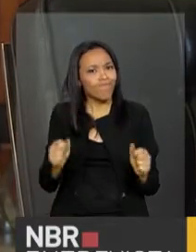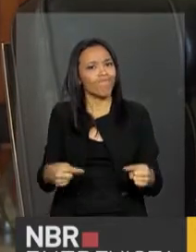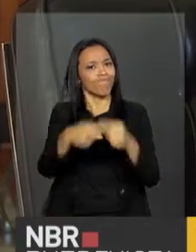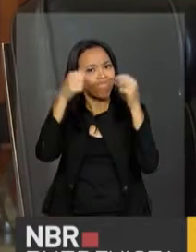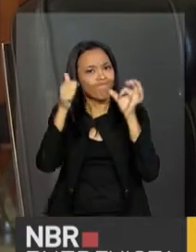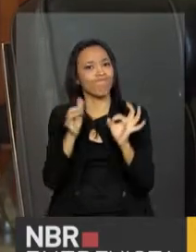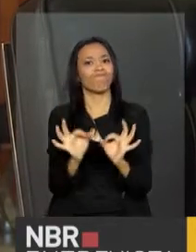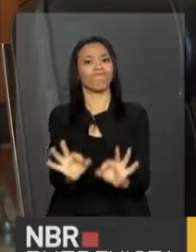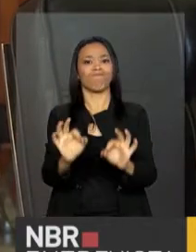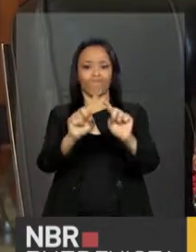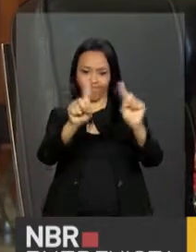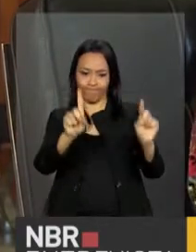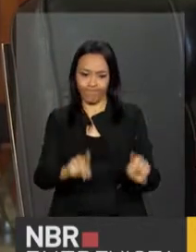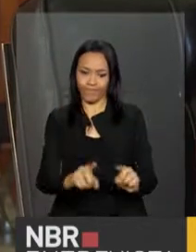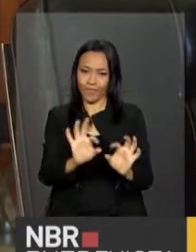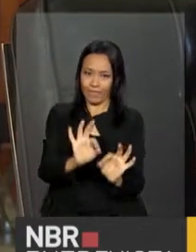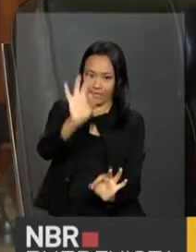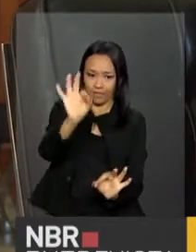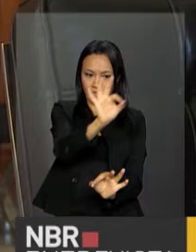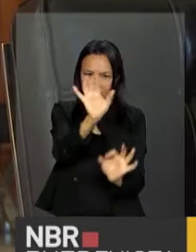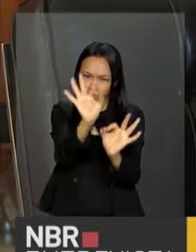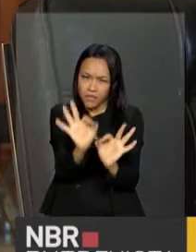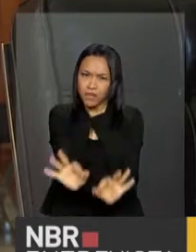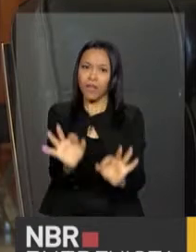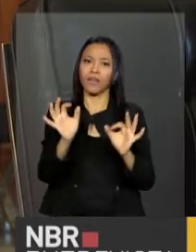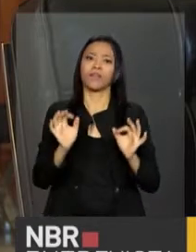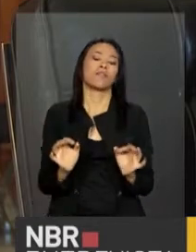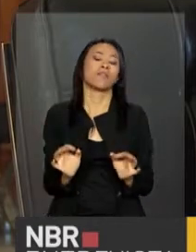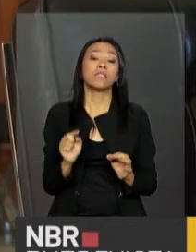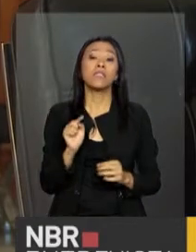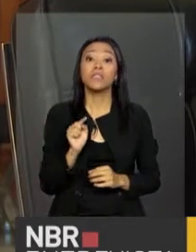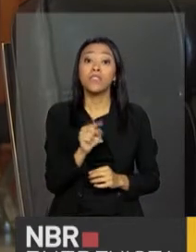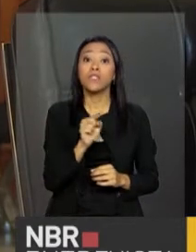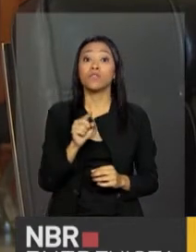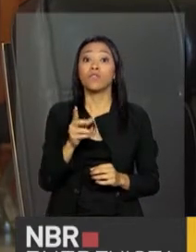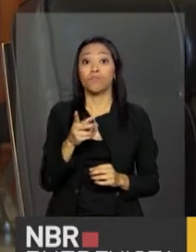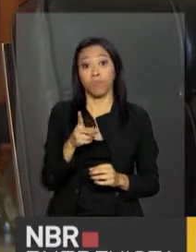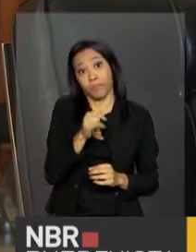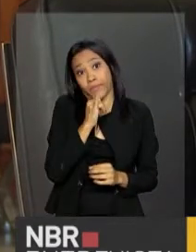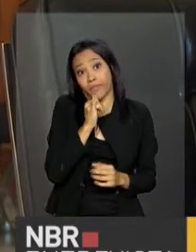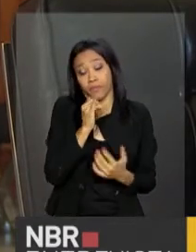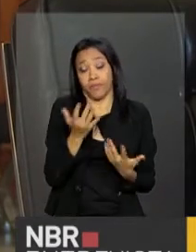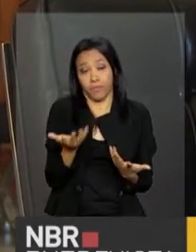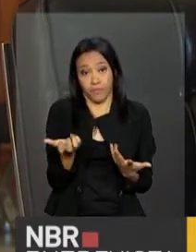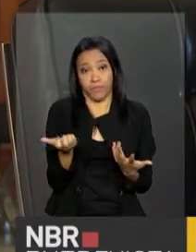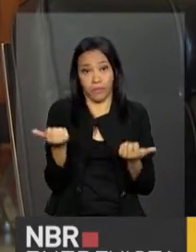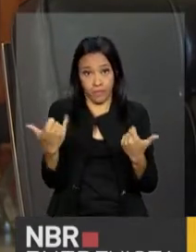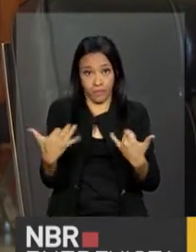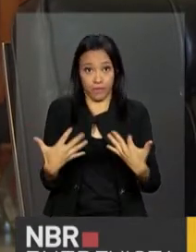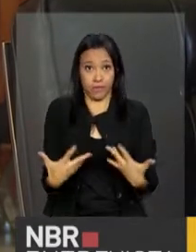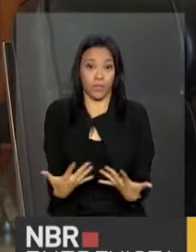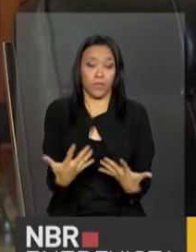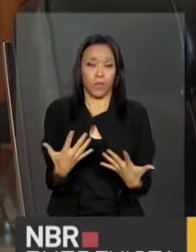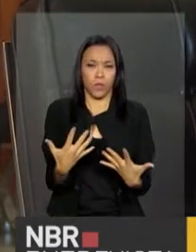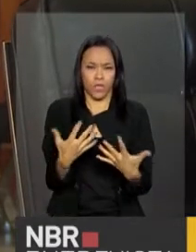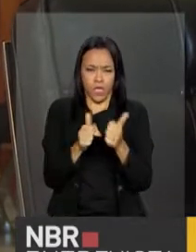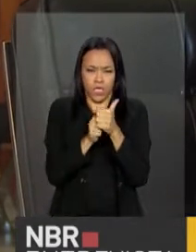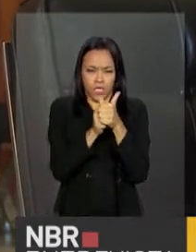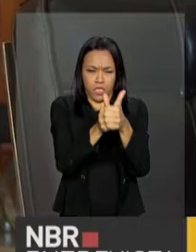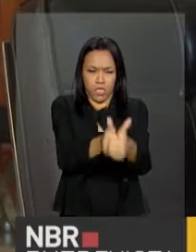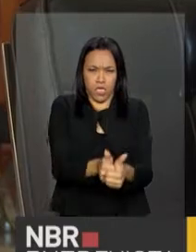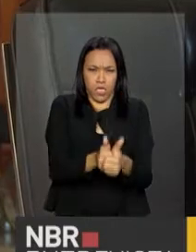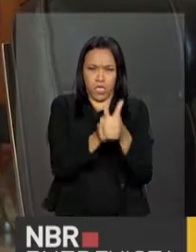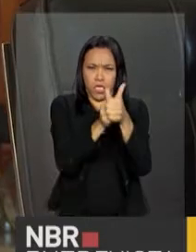vai também, não só traduzindo, vamos dizer assim, literalmente